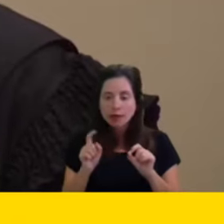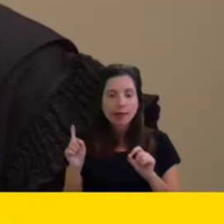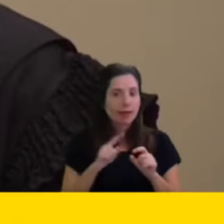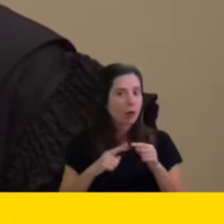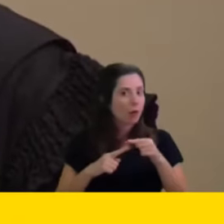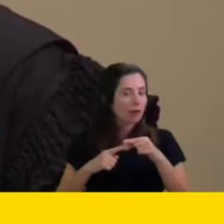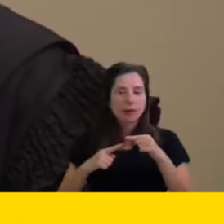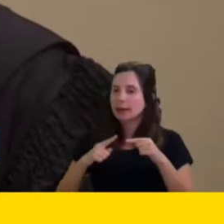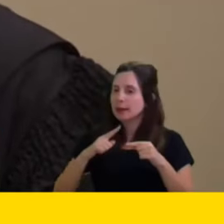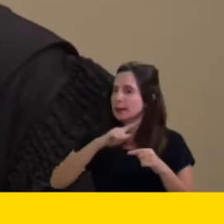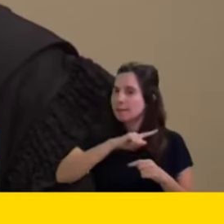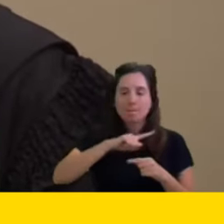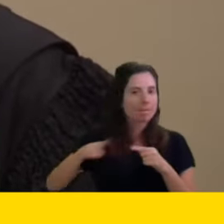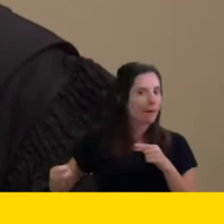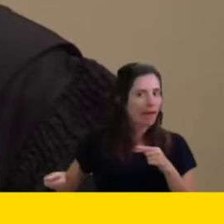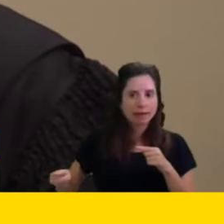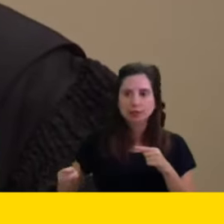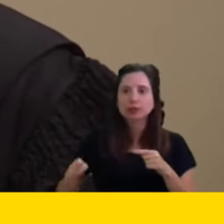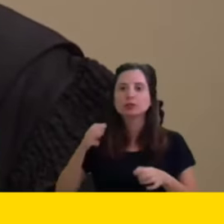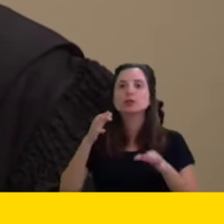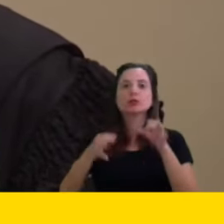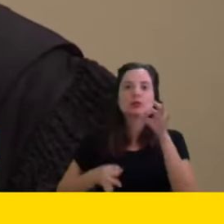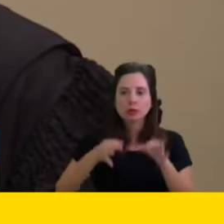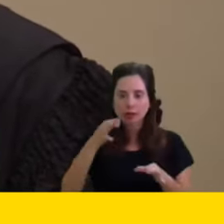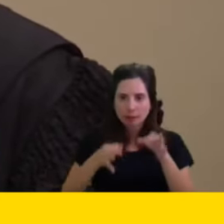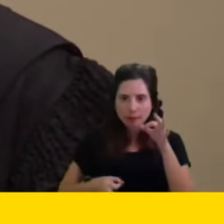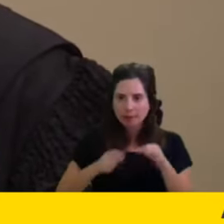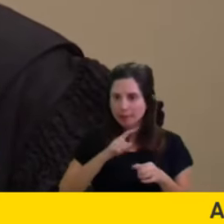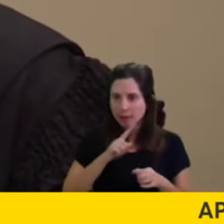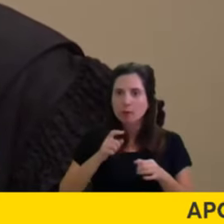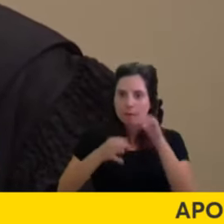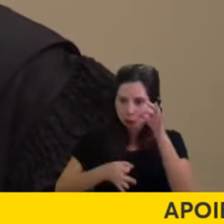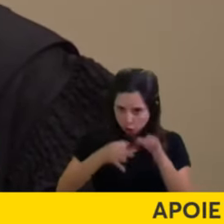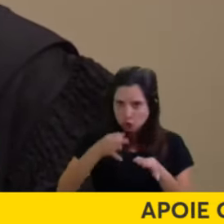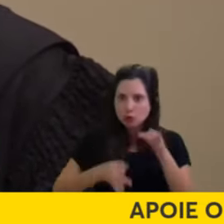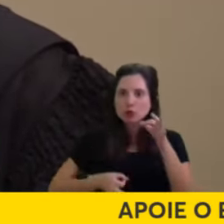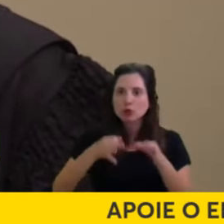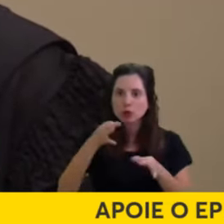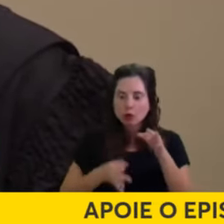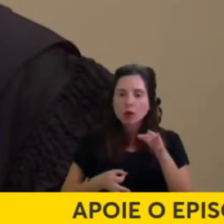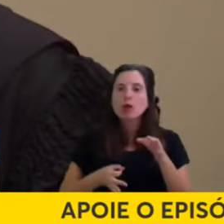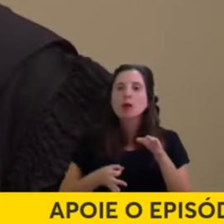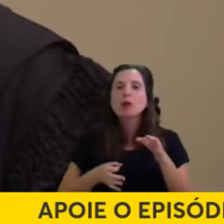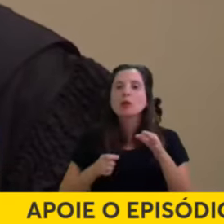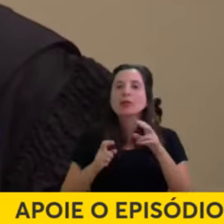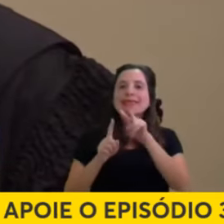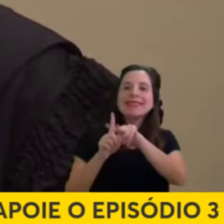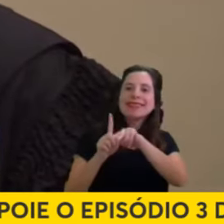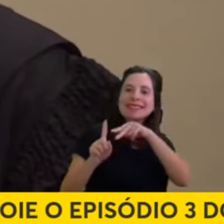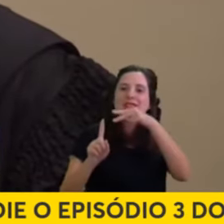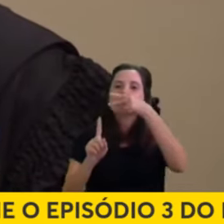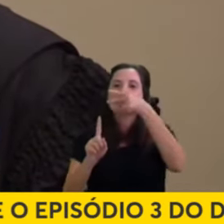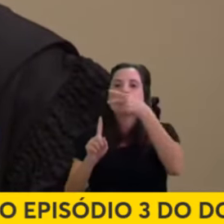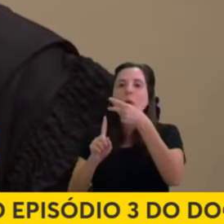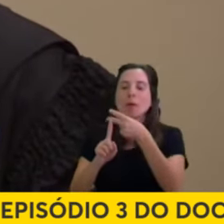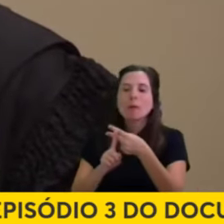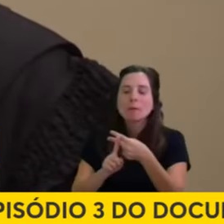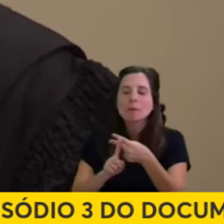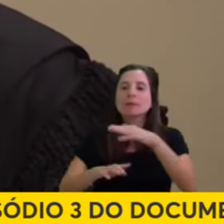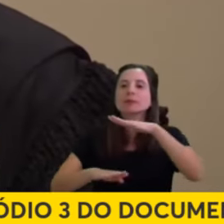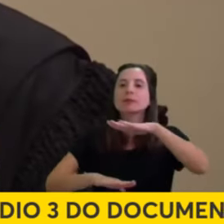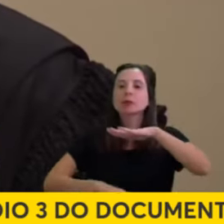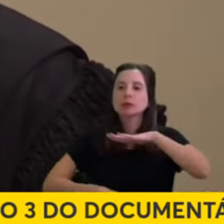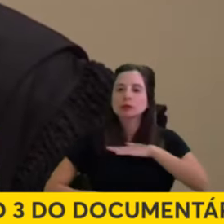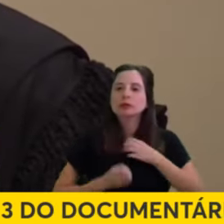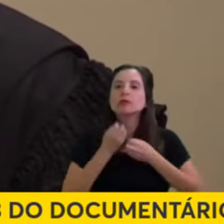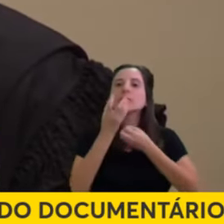admitidos no processo e considerado no julgamento elementos que se destinam a demonstrar desdobramentos dos fatos originariamente narrados a